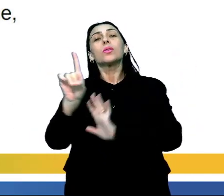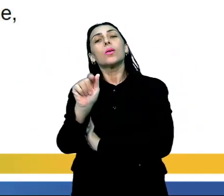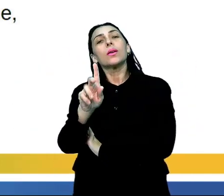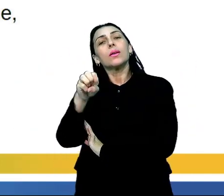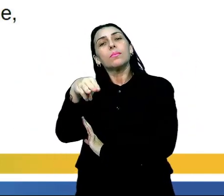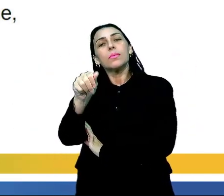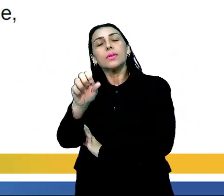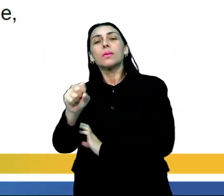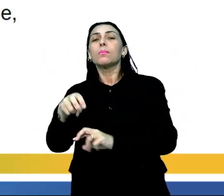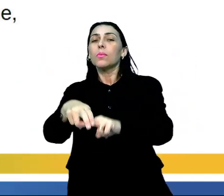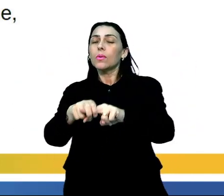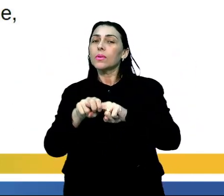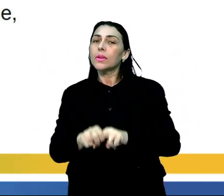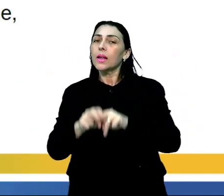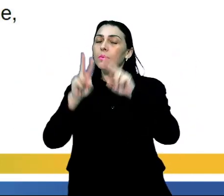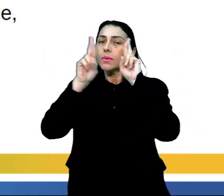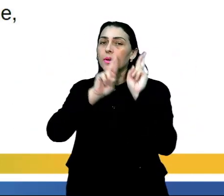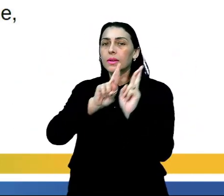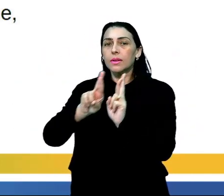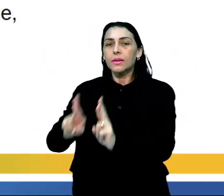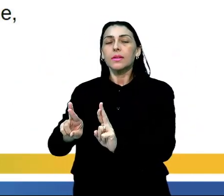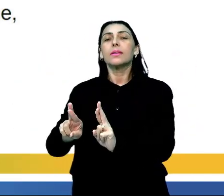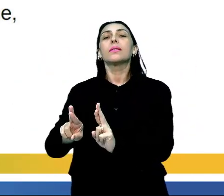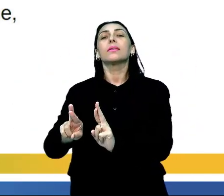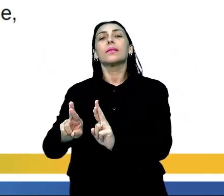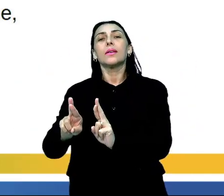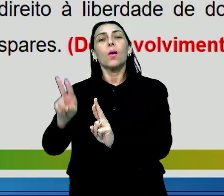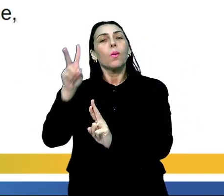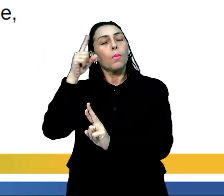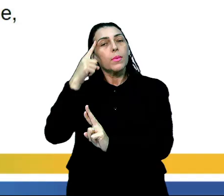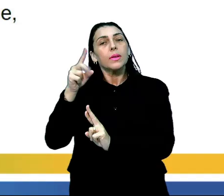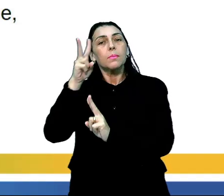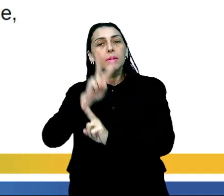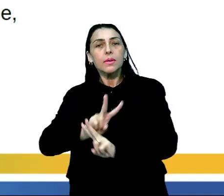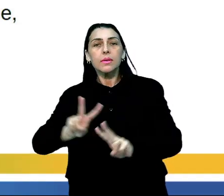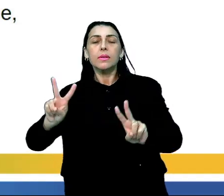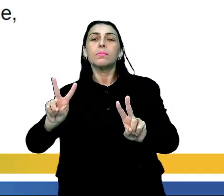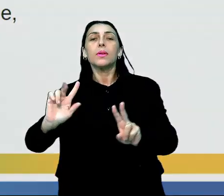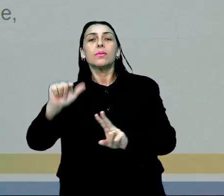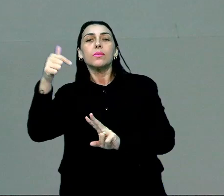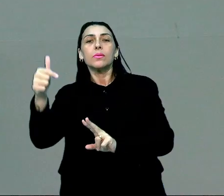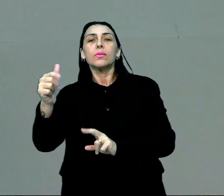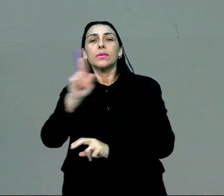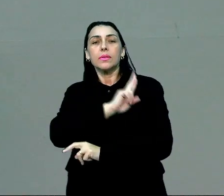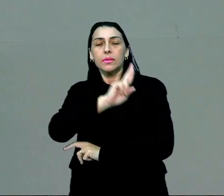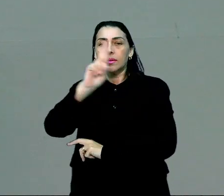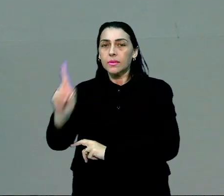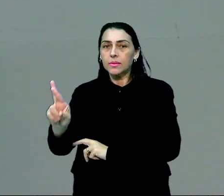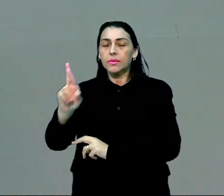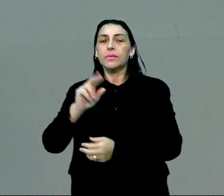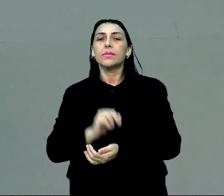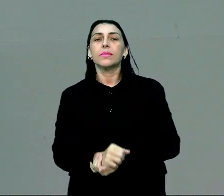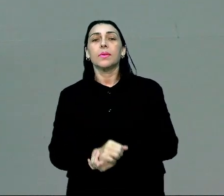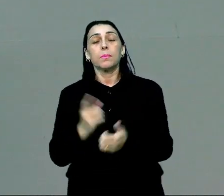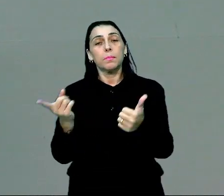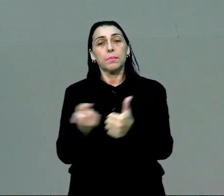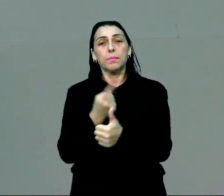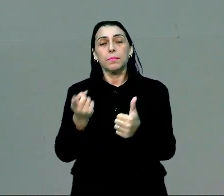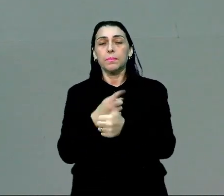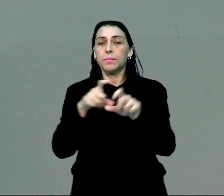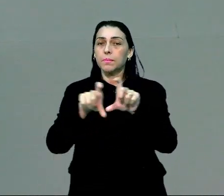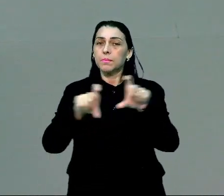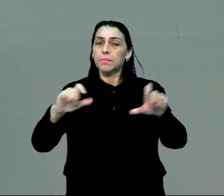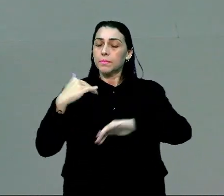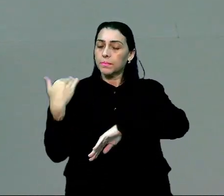e, portanto, para respeitar as visões díspares. Nós temos aqui o nosso primeiro parágrafo